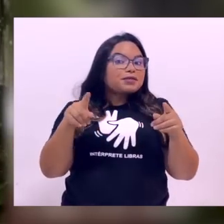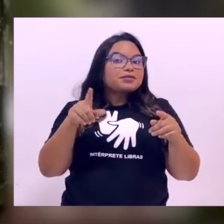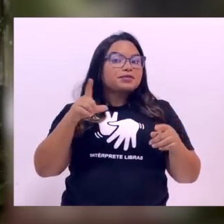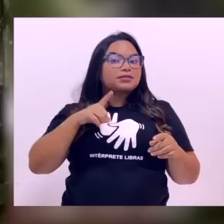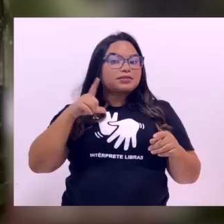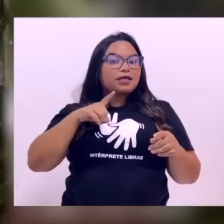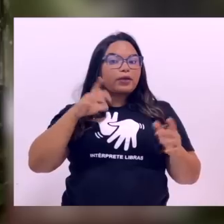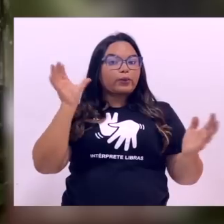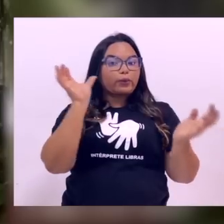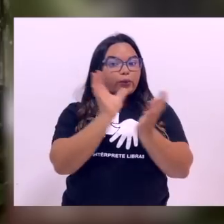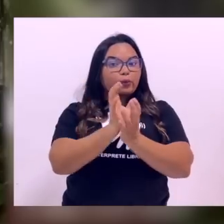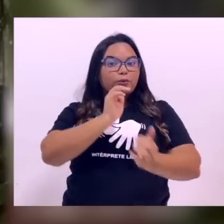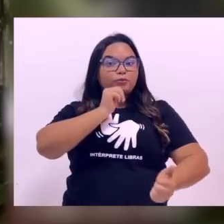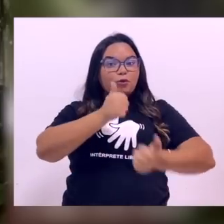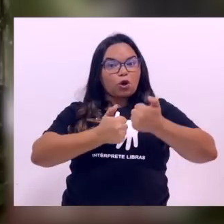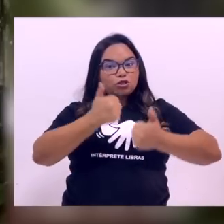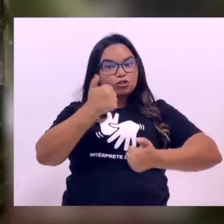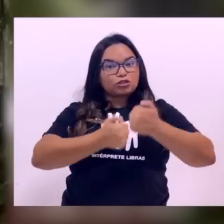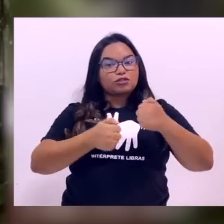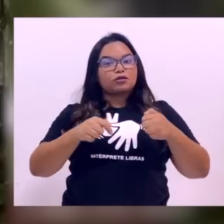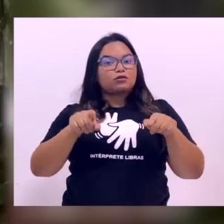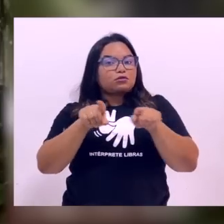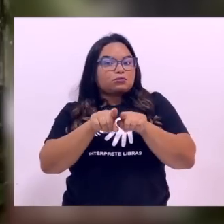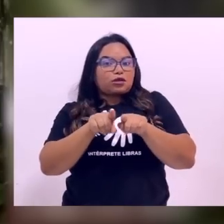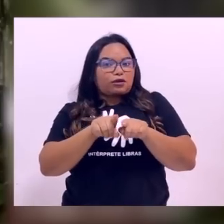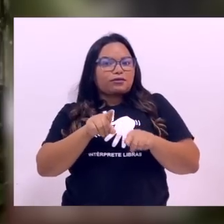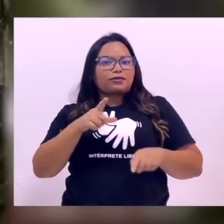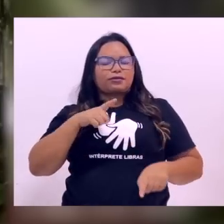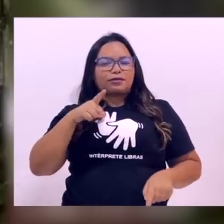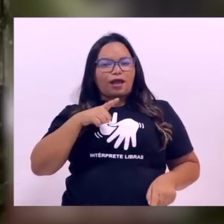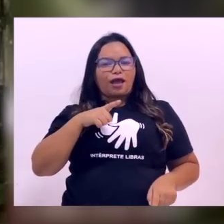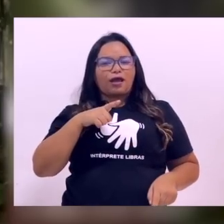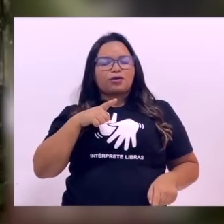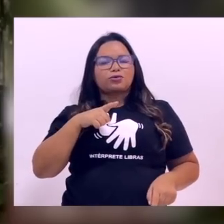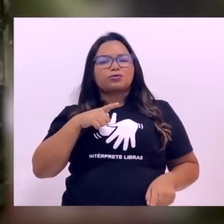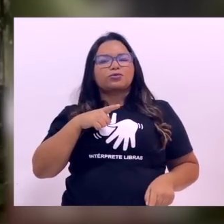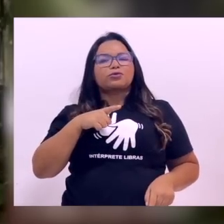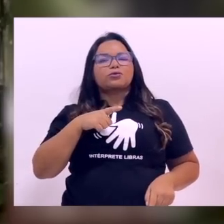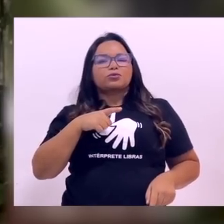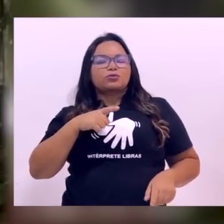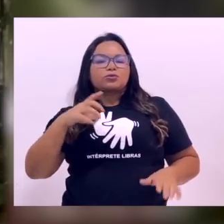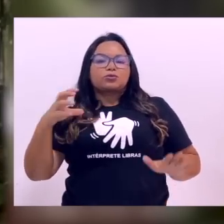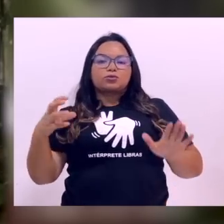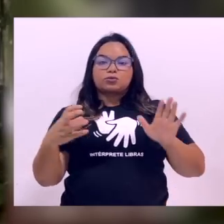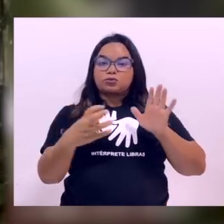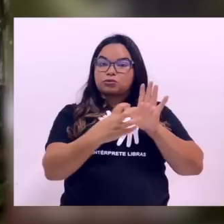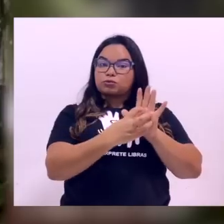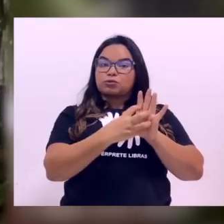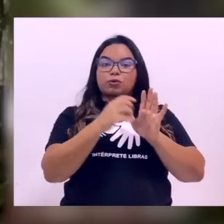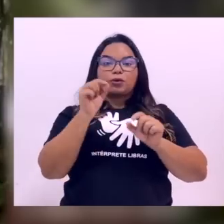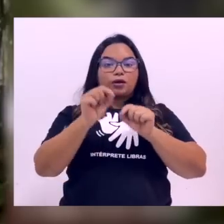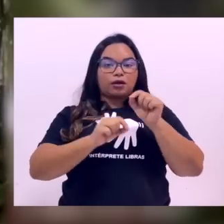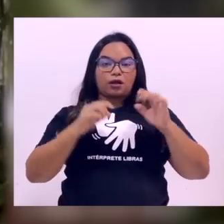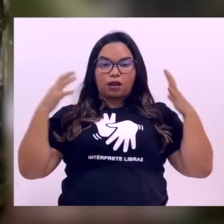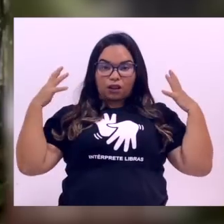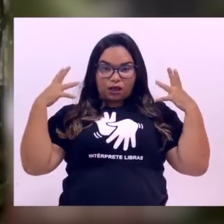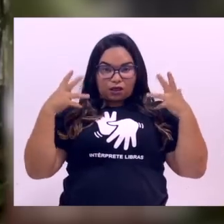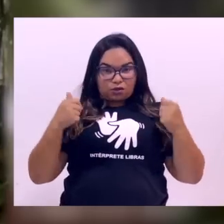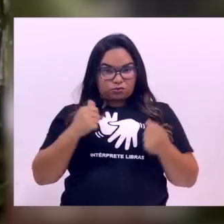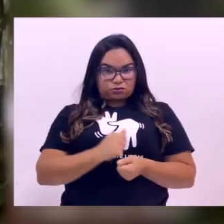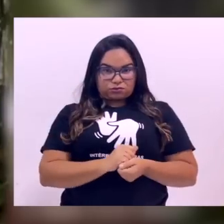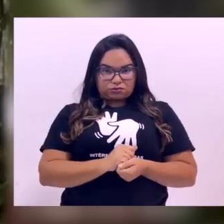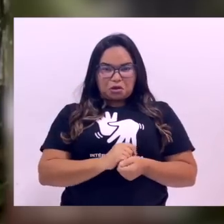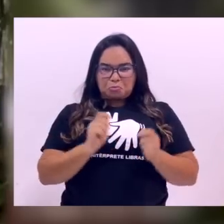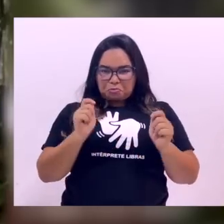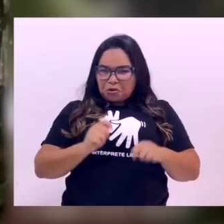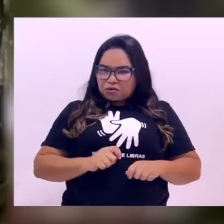existem times que são conhecidos como leões. Por exemplo, um time de futebol das Ilhas Britânicas é conhecido como